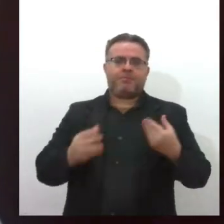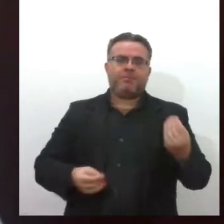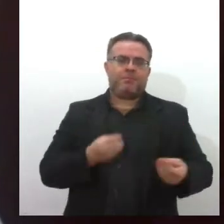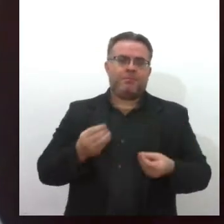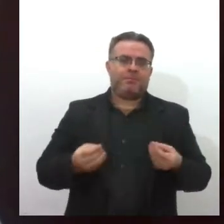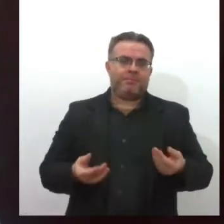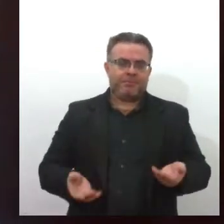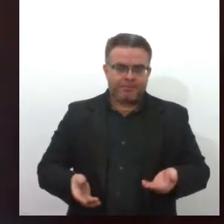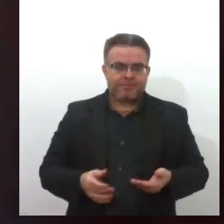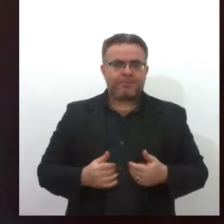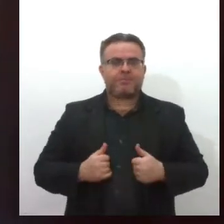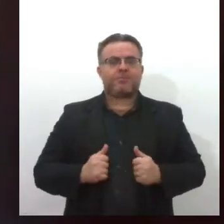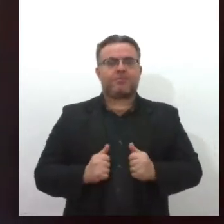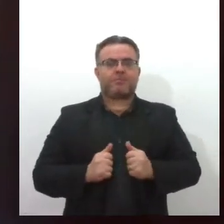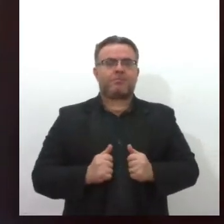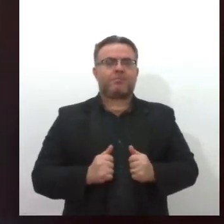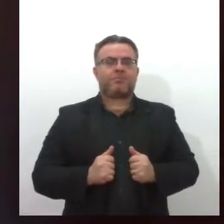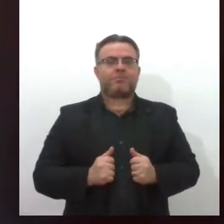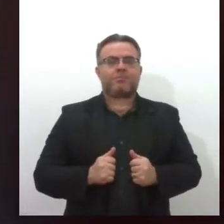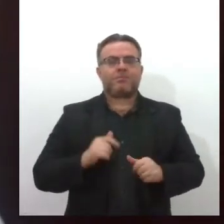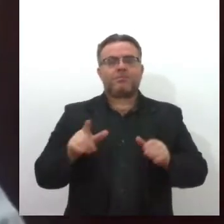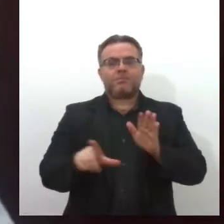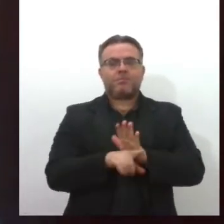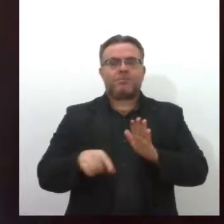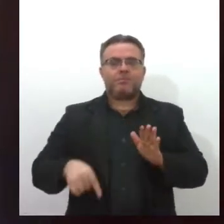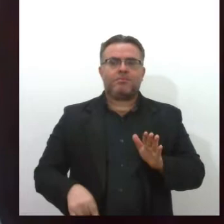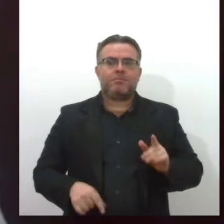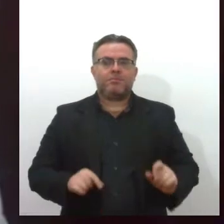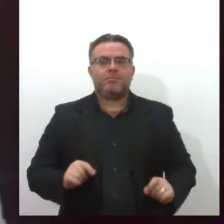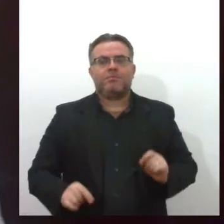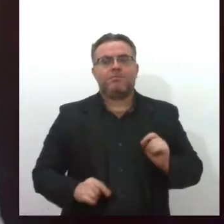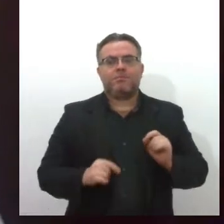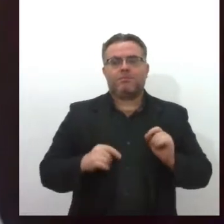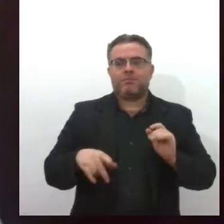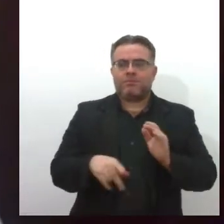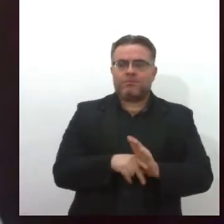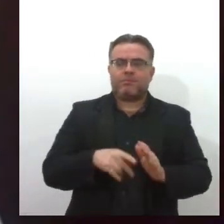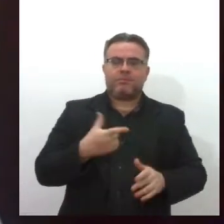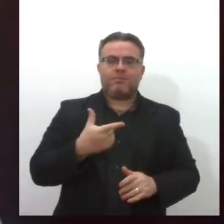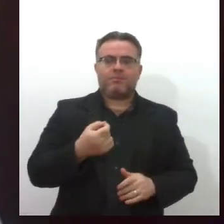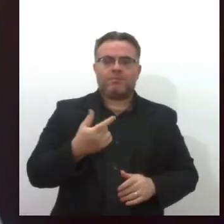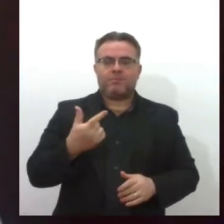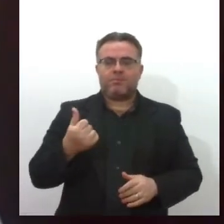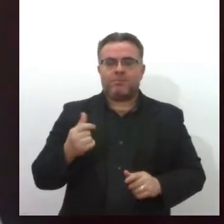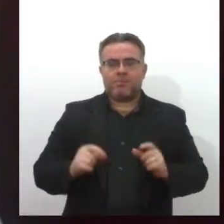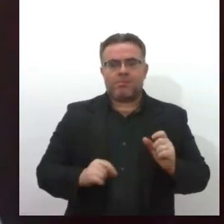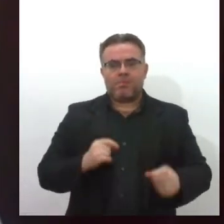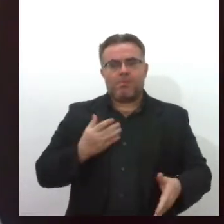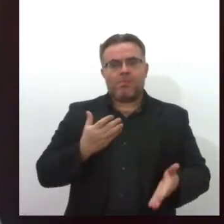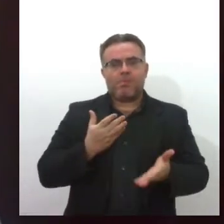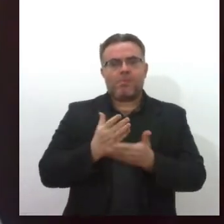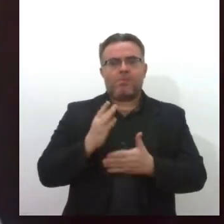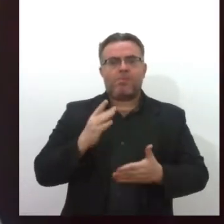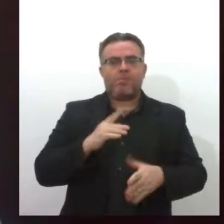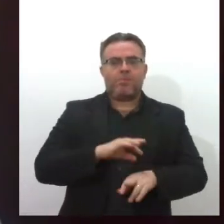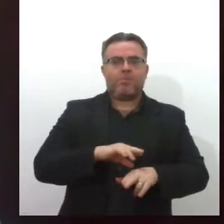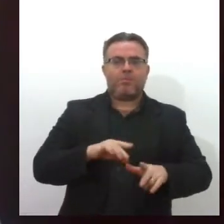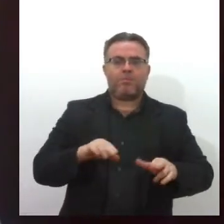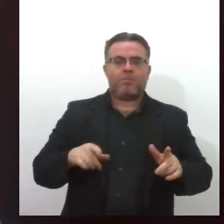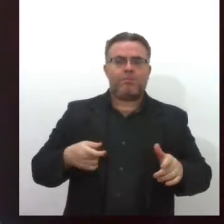força. E além dessa legislação, agora especificamente para o ano 2021, foram aprovados diversos